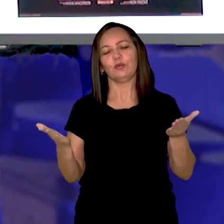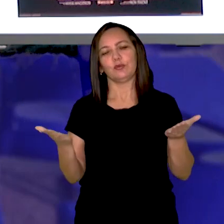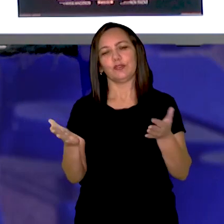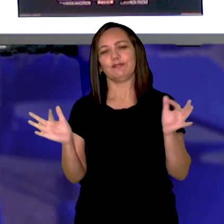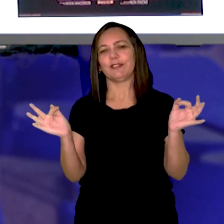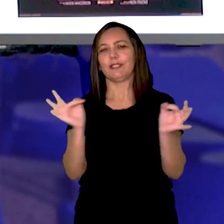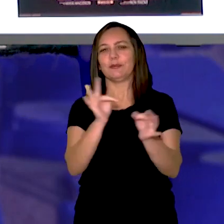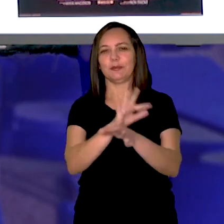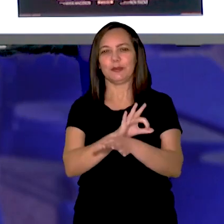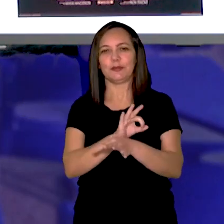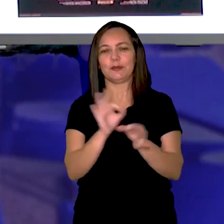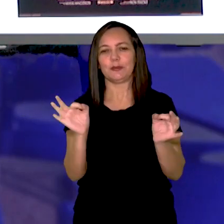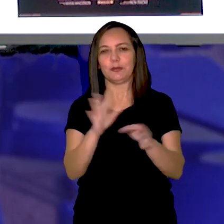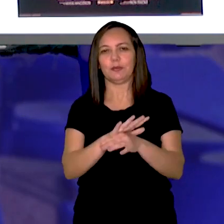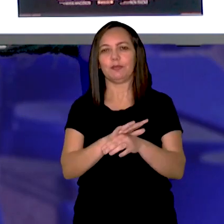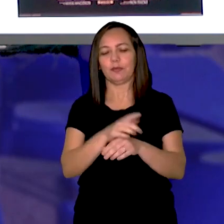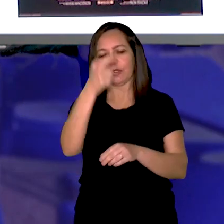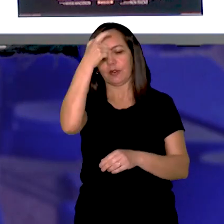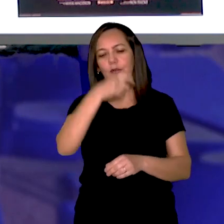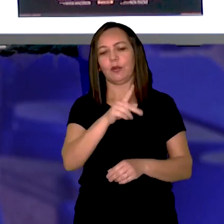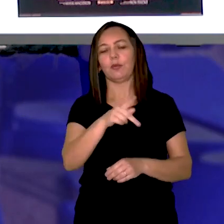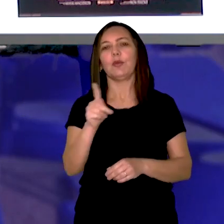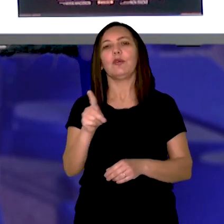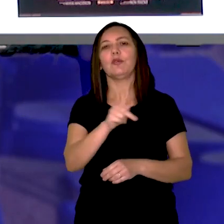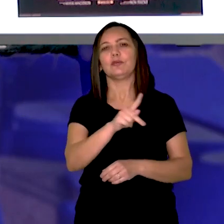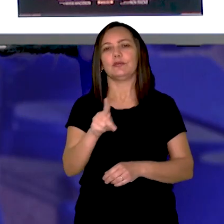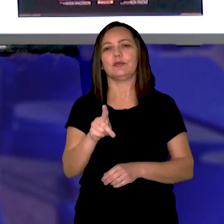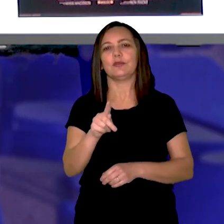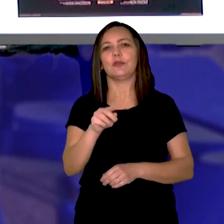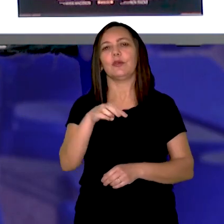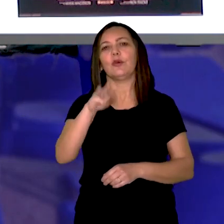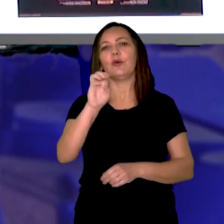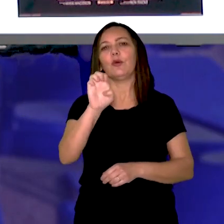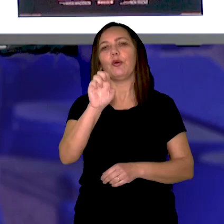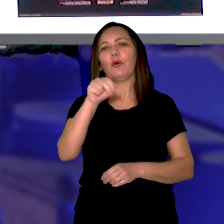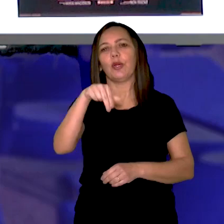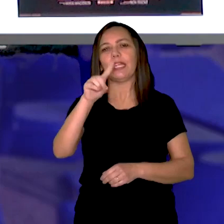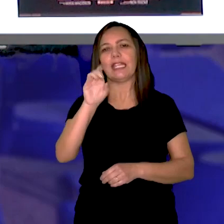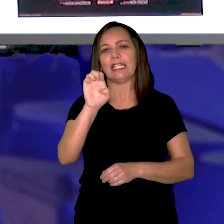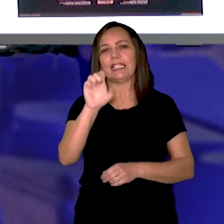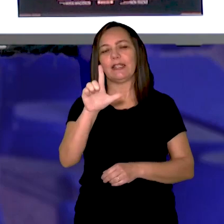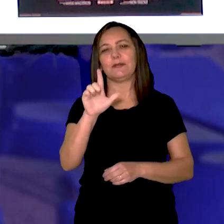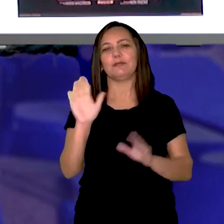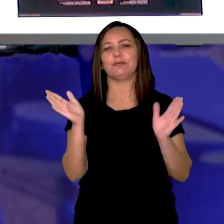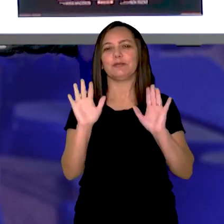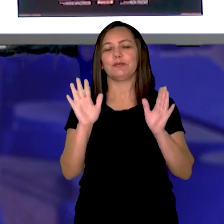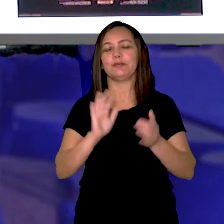aqui. Então, eu sou o professor Wendel e nós nos vemos na próxima aula.